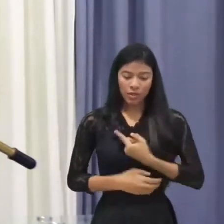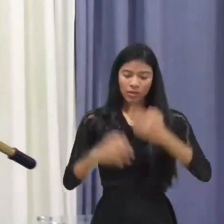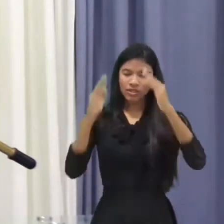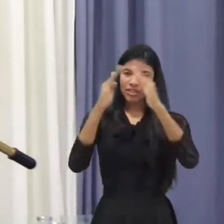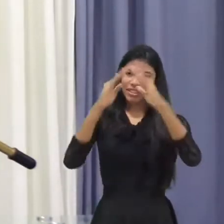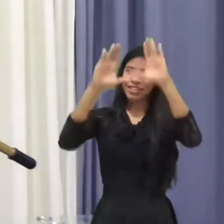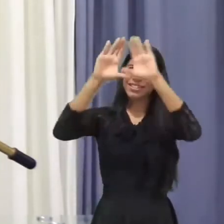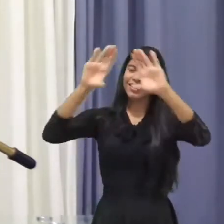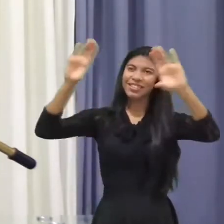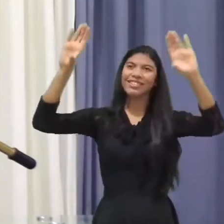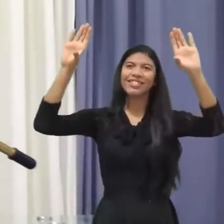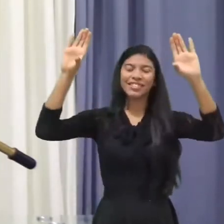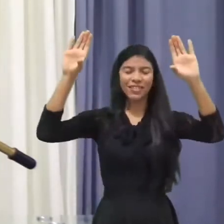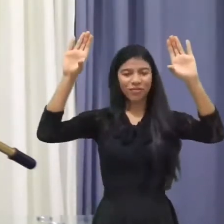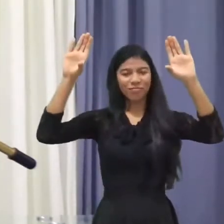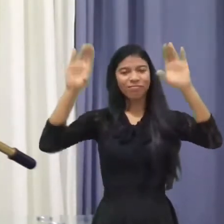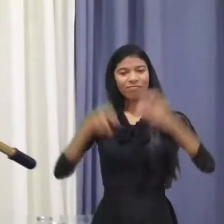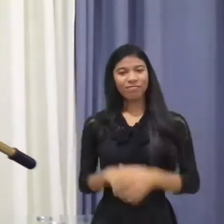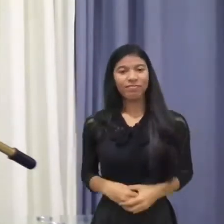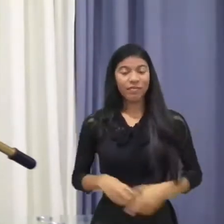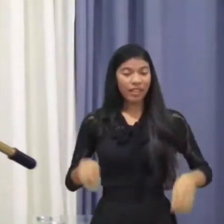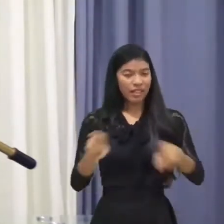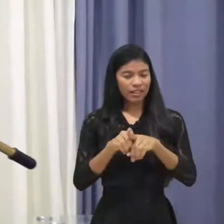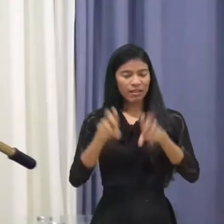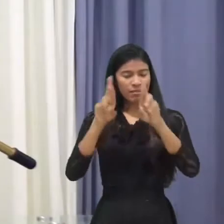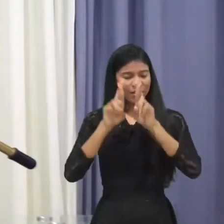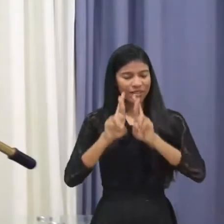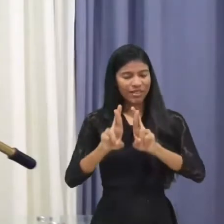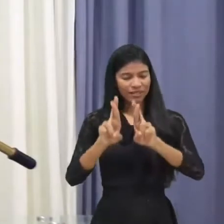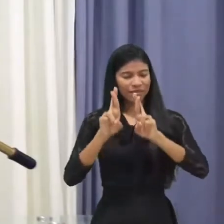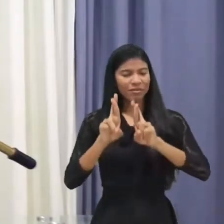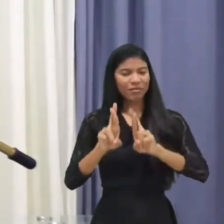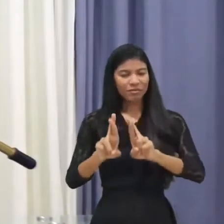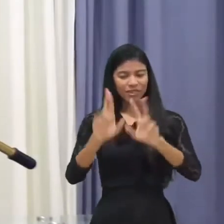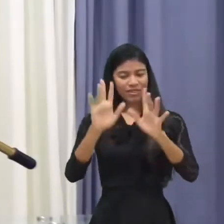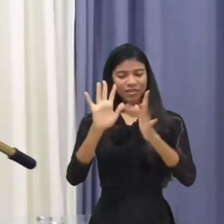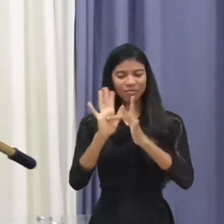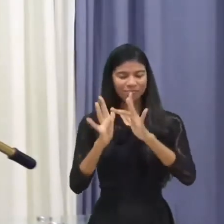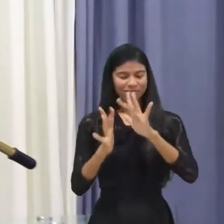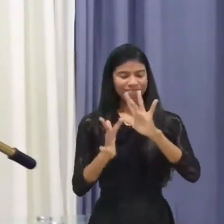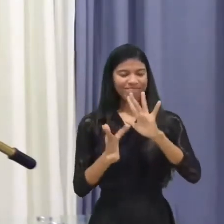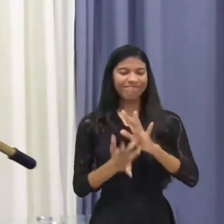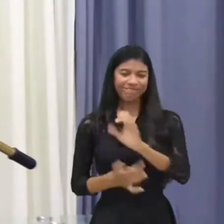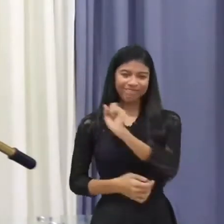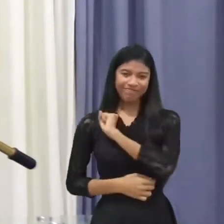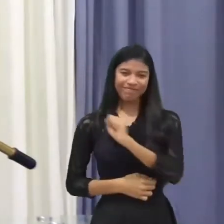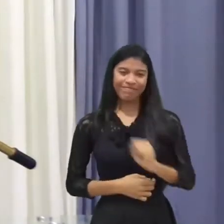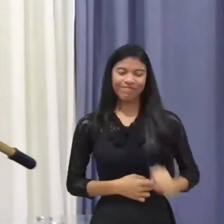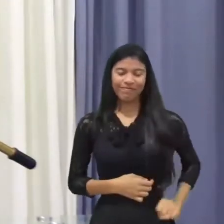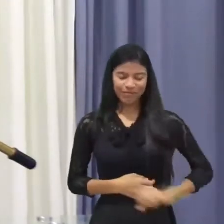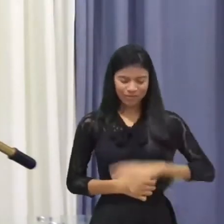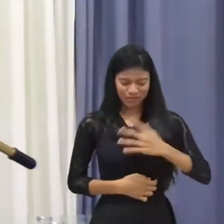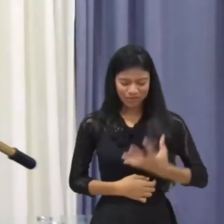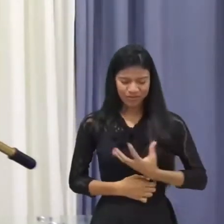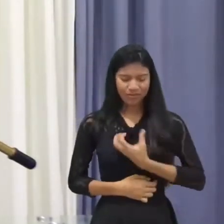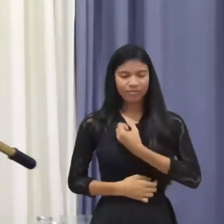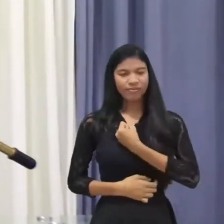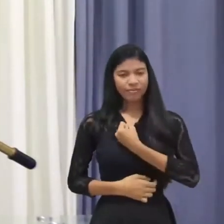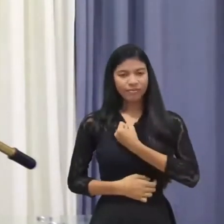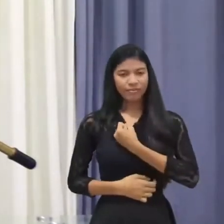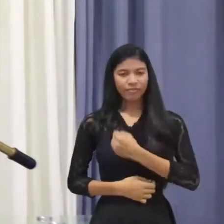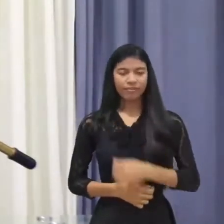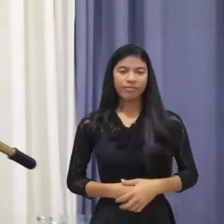céus, de onde também aguardamos o Salvador, o Senhor Jesus